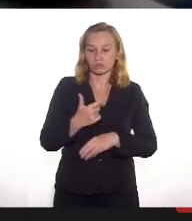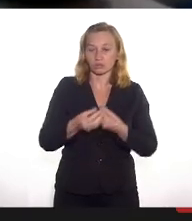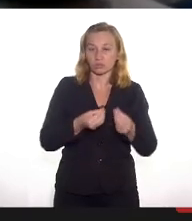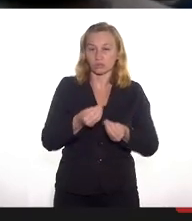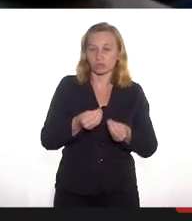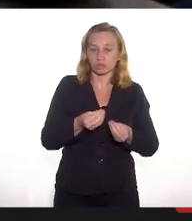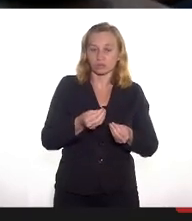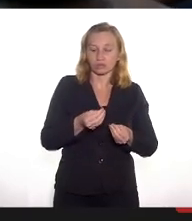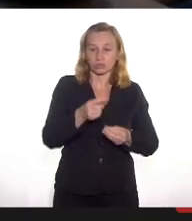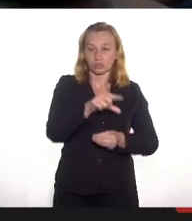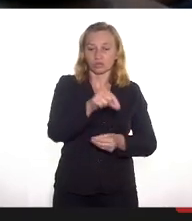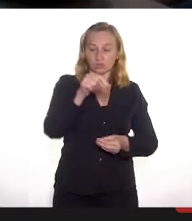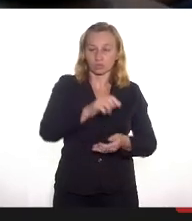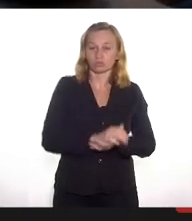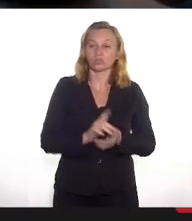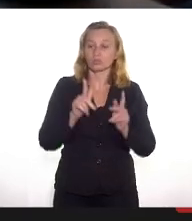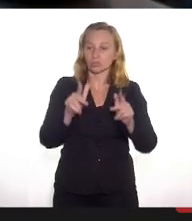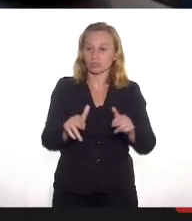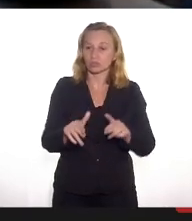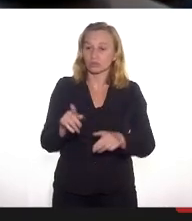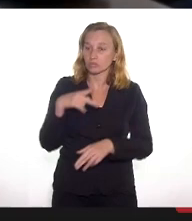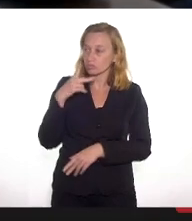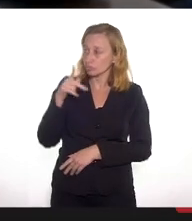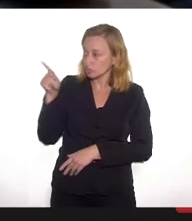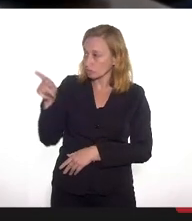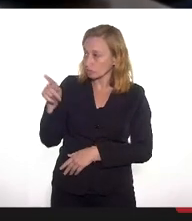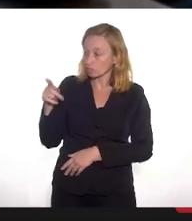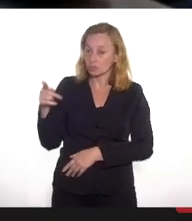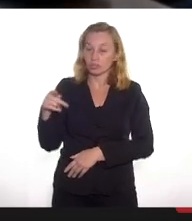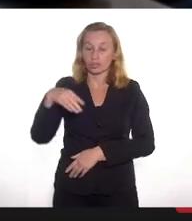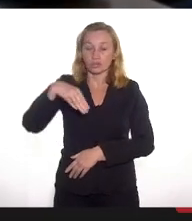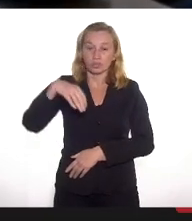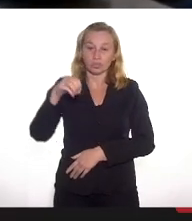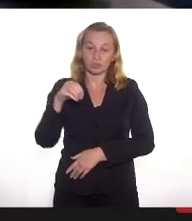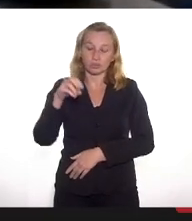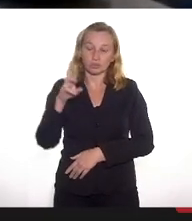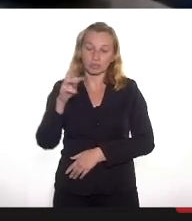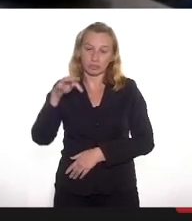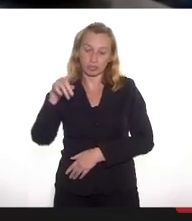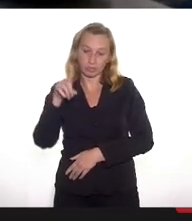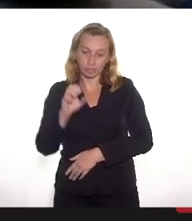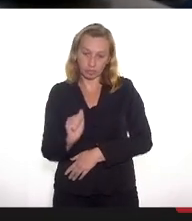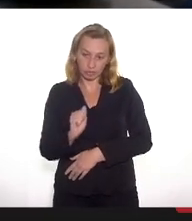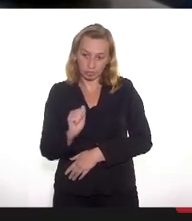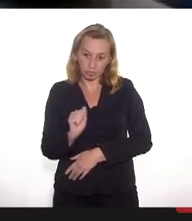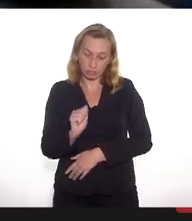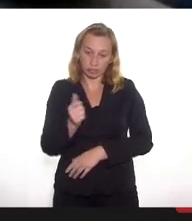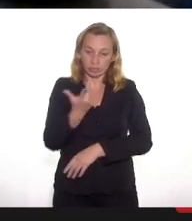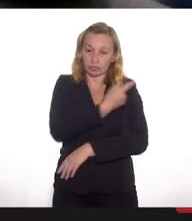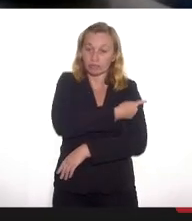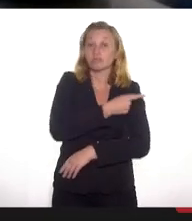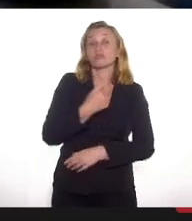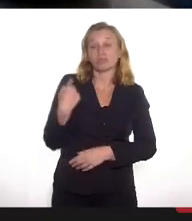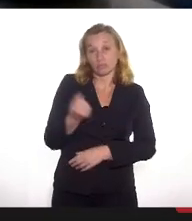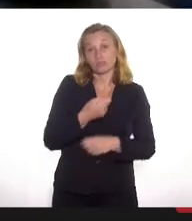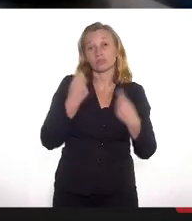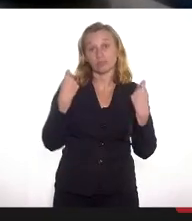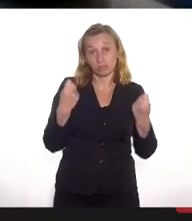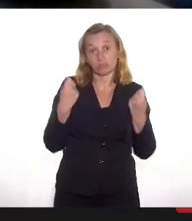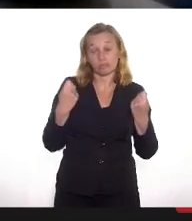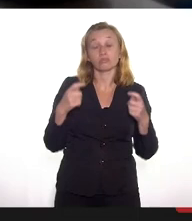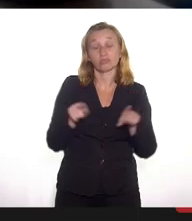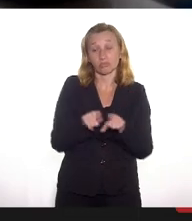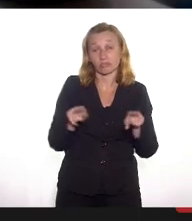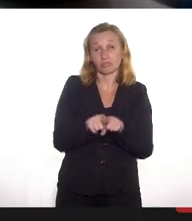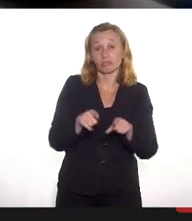da mesma forma como você falou da Roberta a gente espera que eles têm um responsável para ele me ajudar só que as nossas